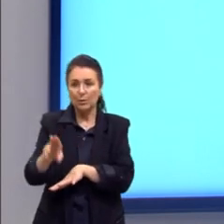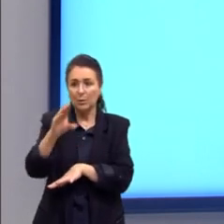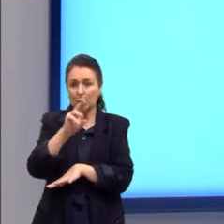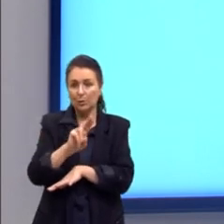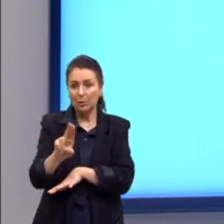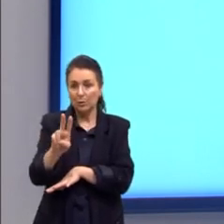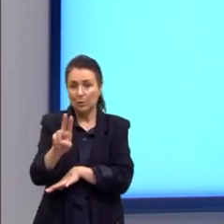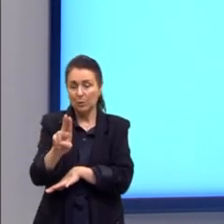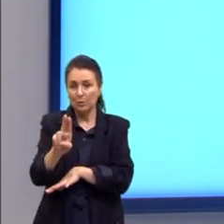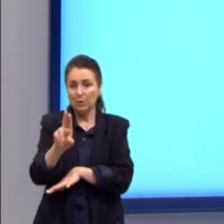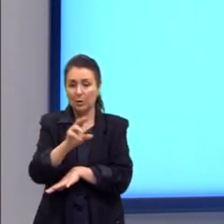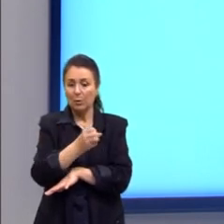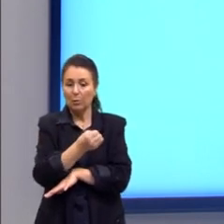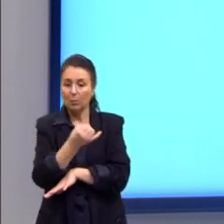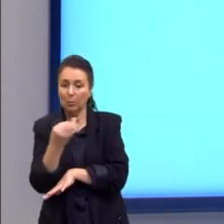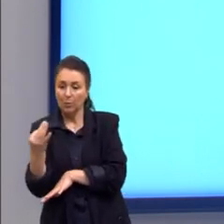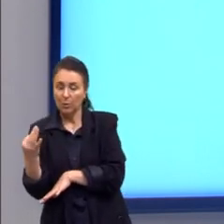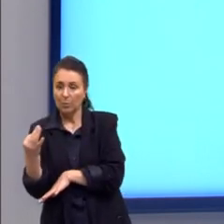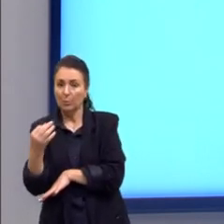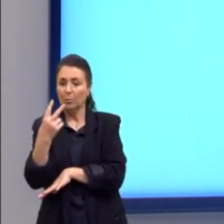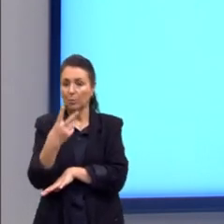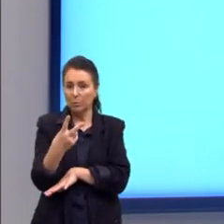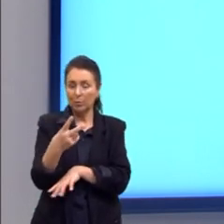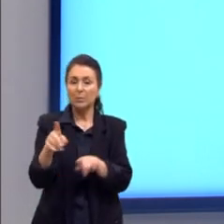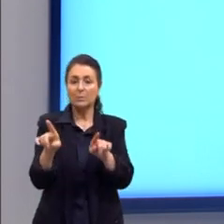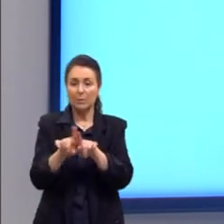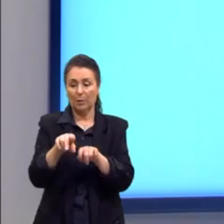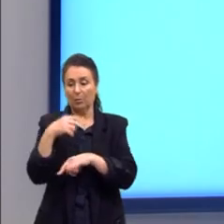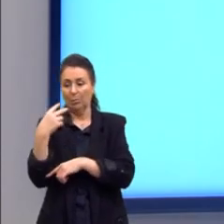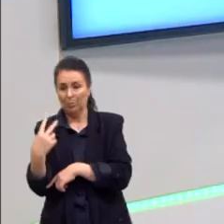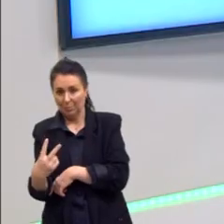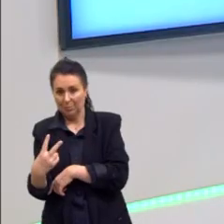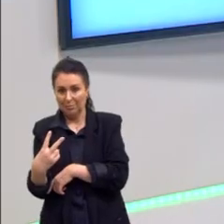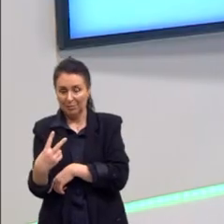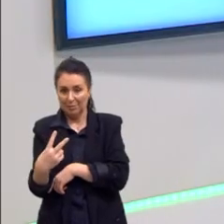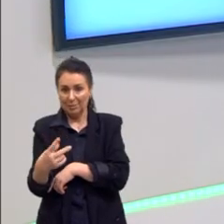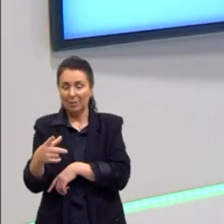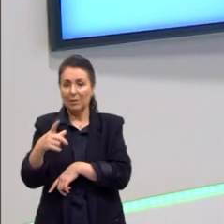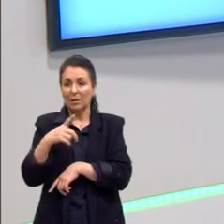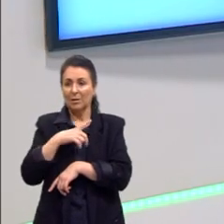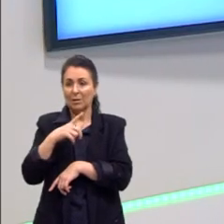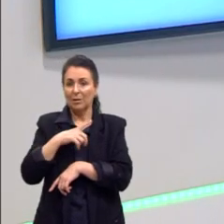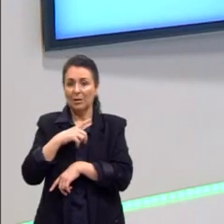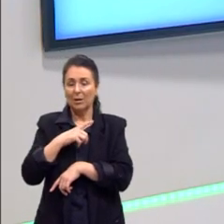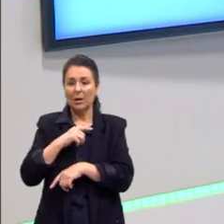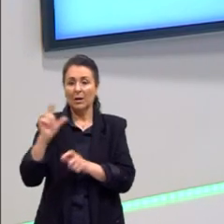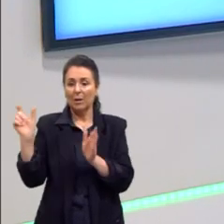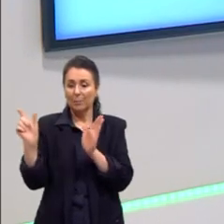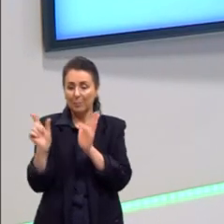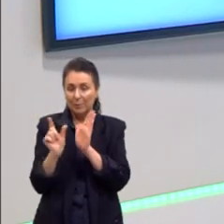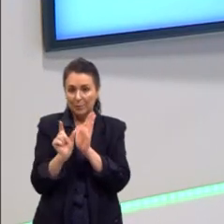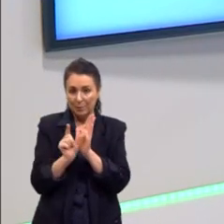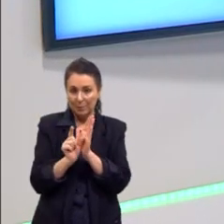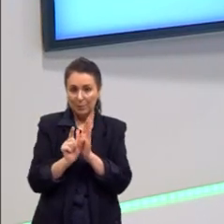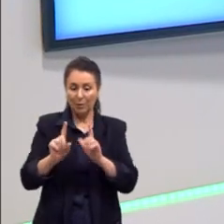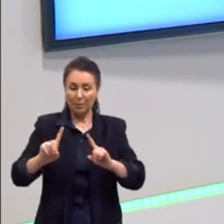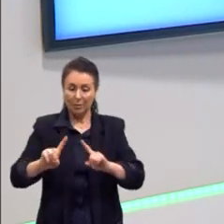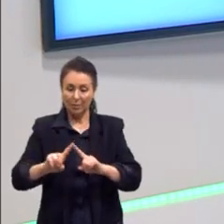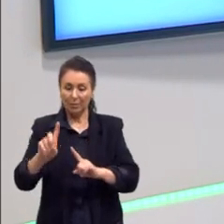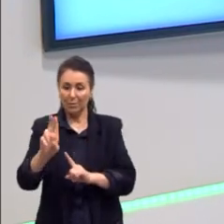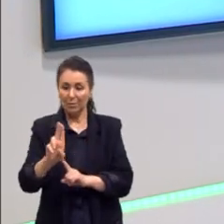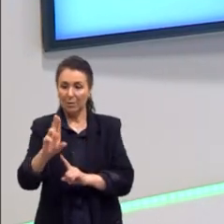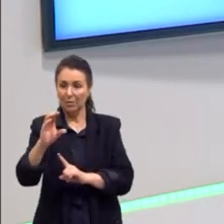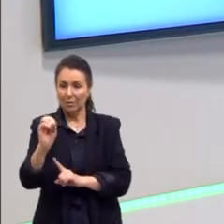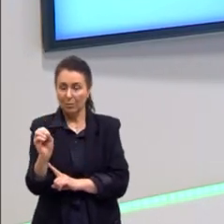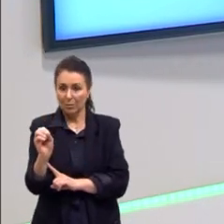com dois você começar a contar desse lado 12 tá no carbono 2 Então ela é a menor cetona né porque tá entre os